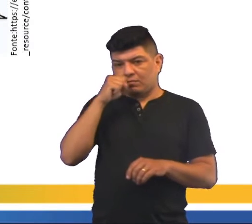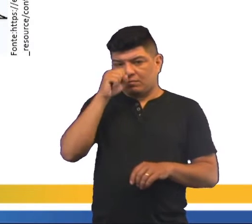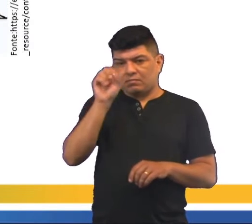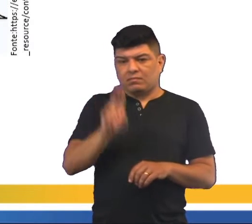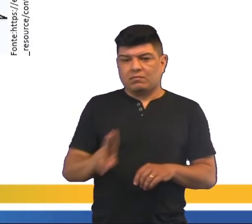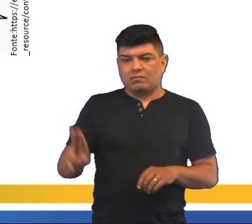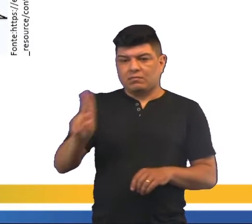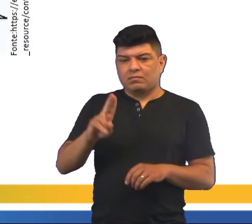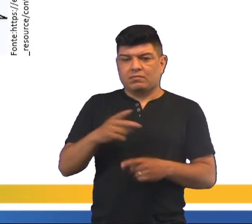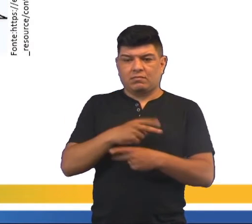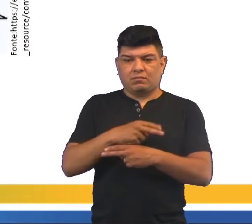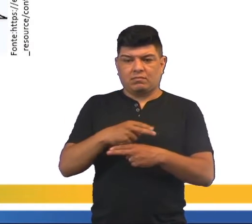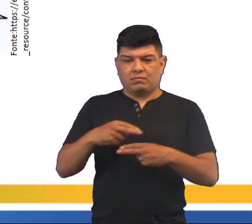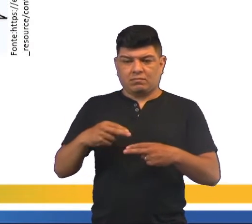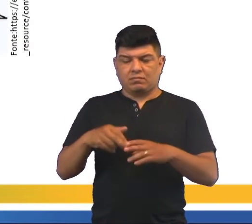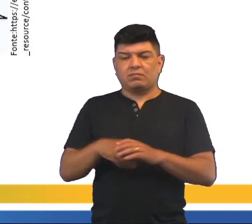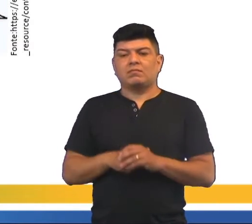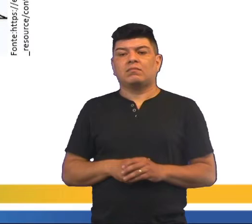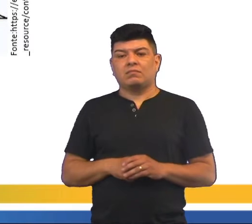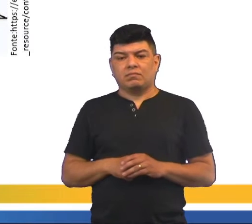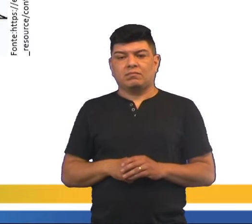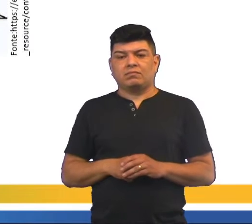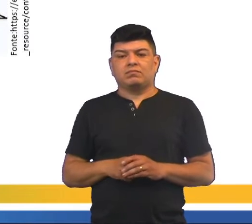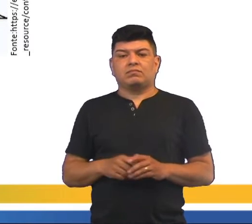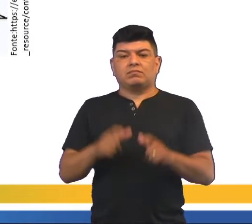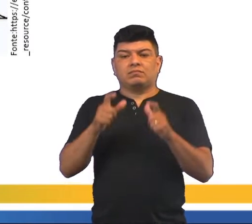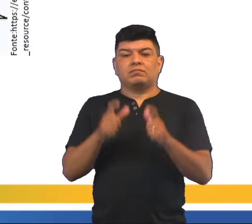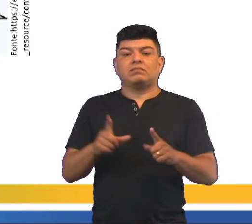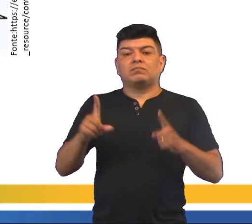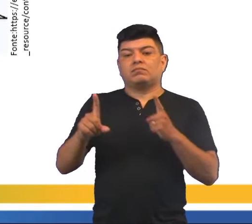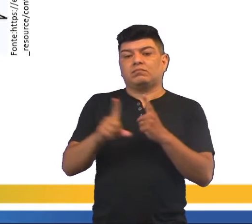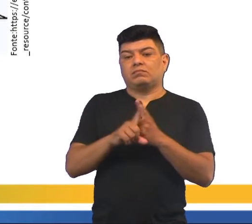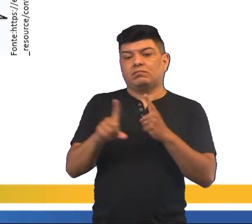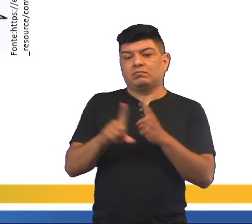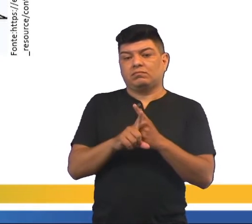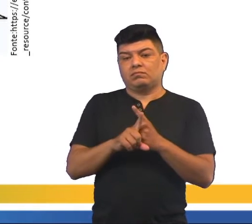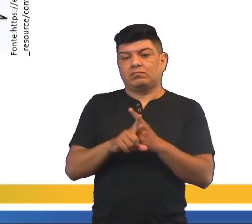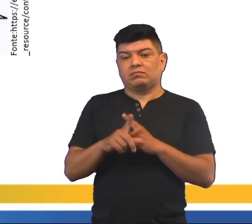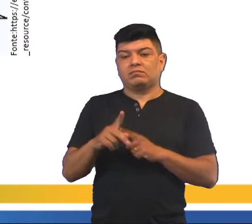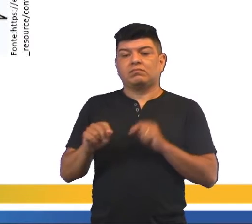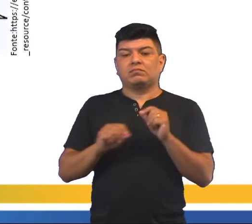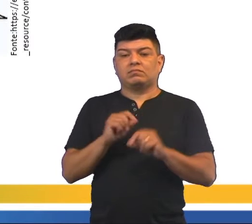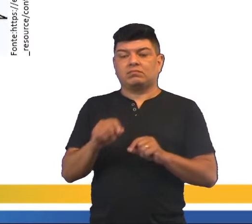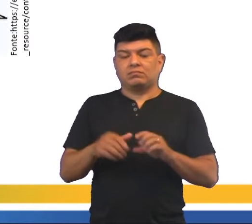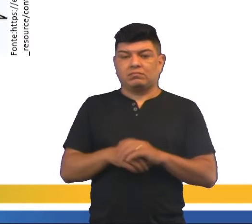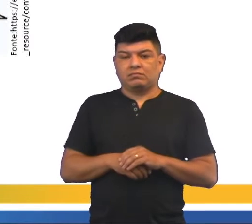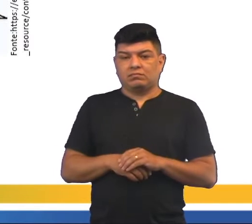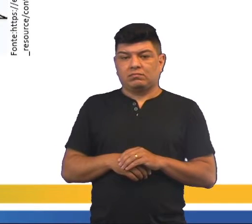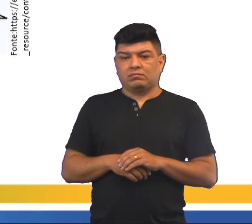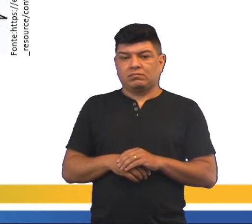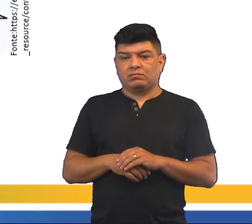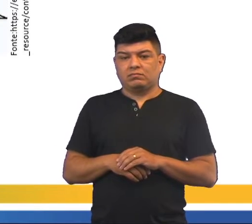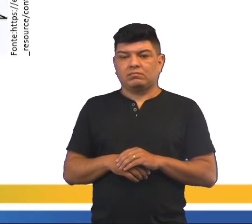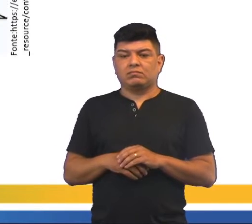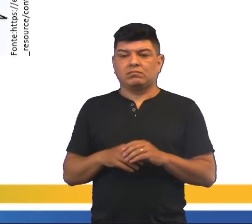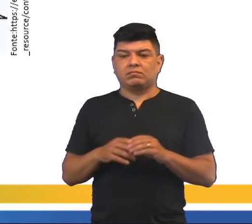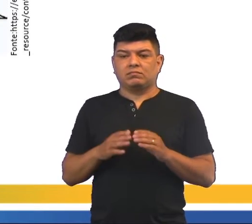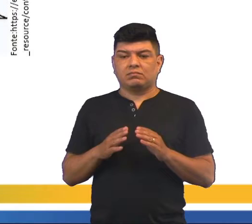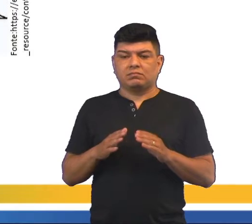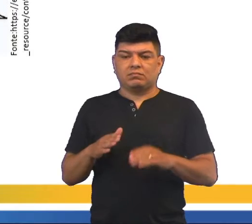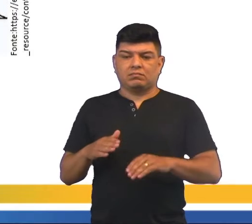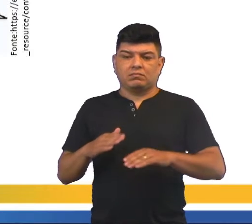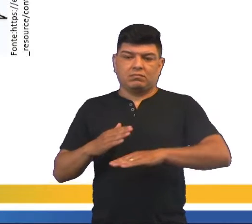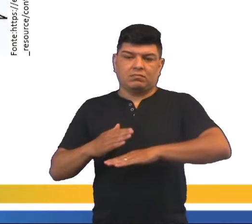que é aplicada em alguma direção eu já que a gente encontra esse plano inclinado a gente encontra em rampas